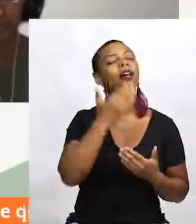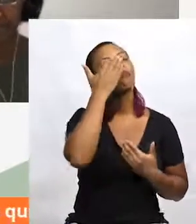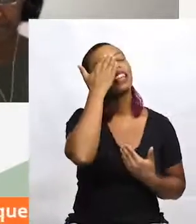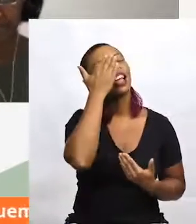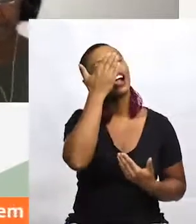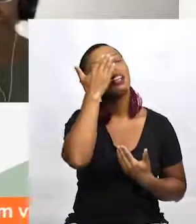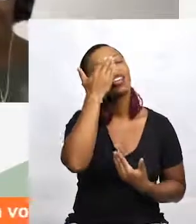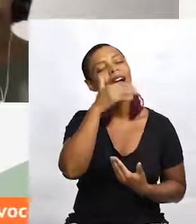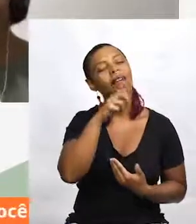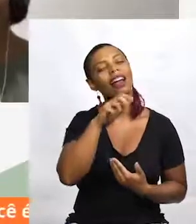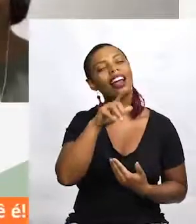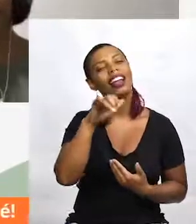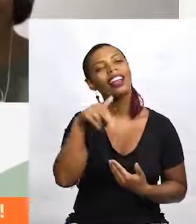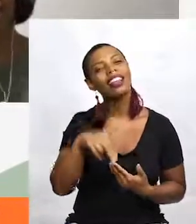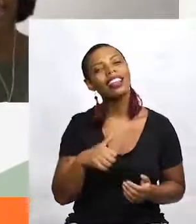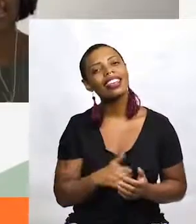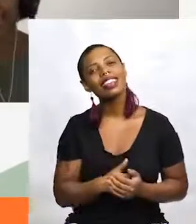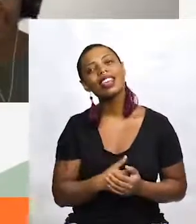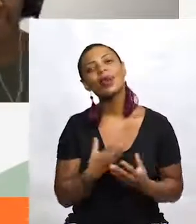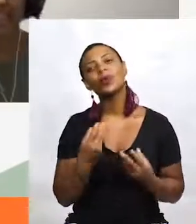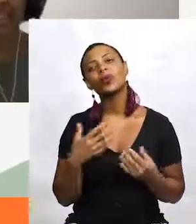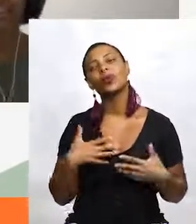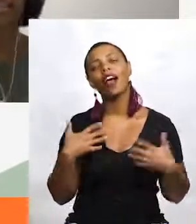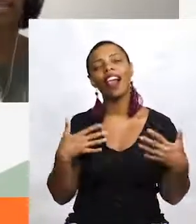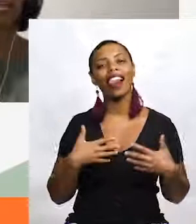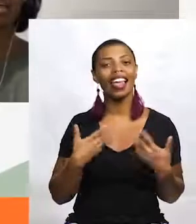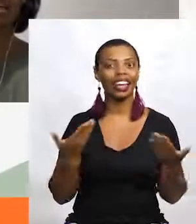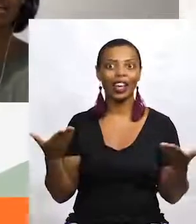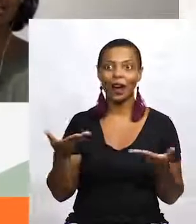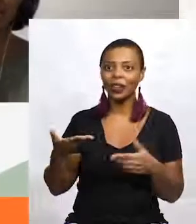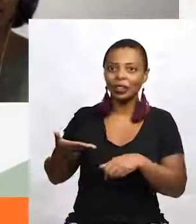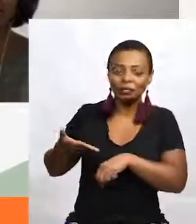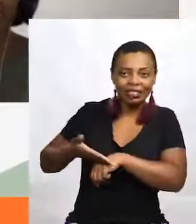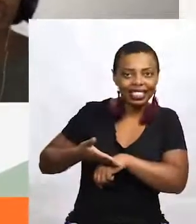Obrigada, Merlin. Super alegria estar aqui,